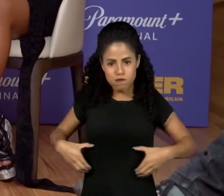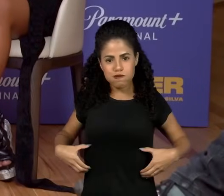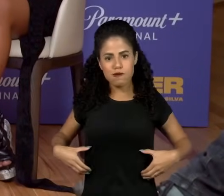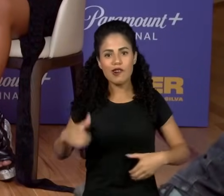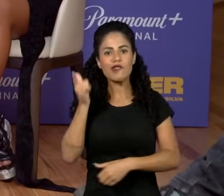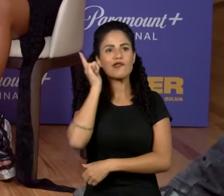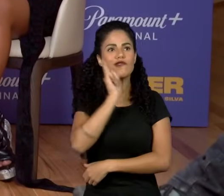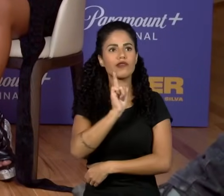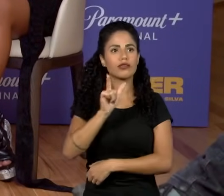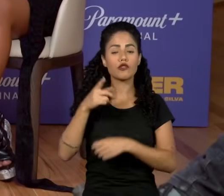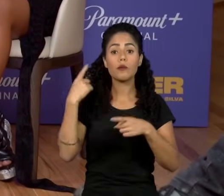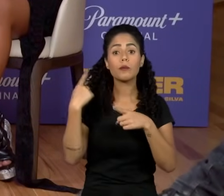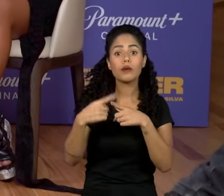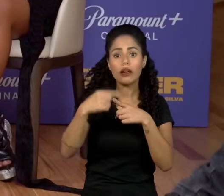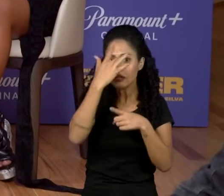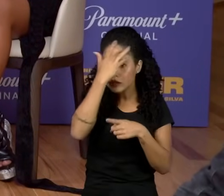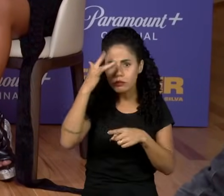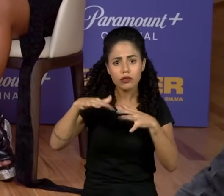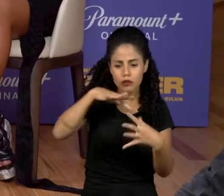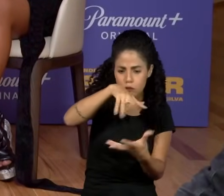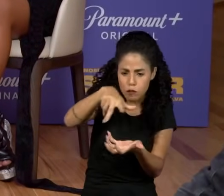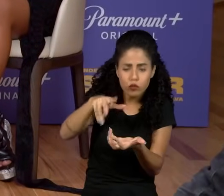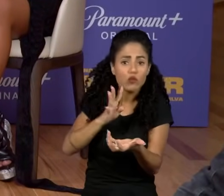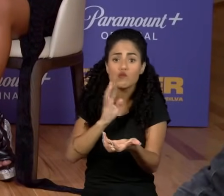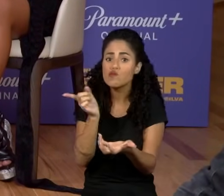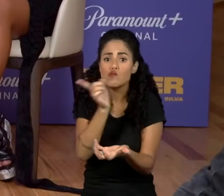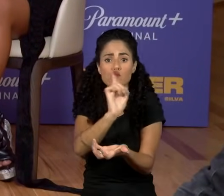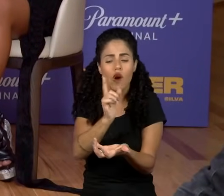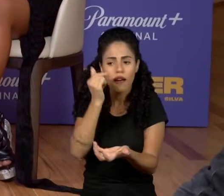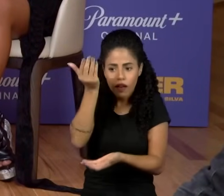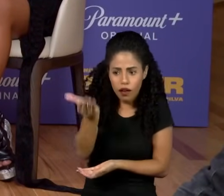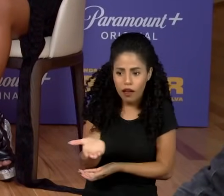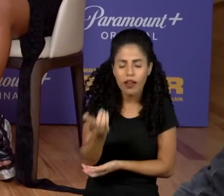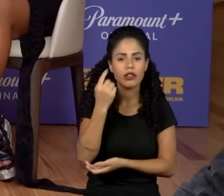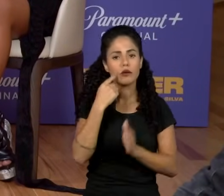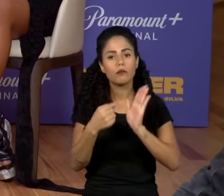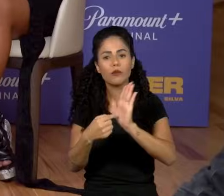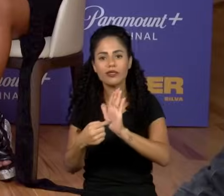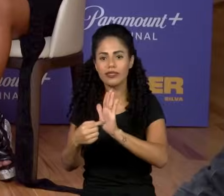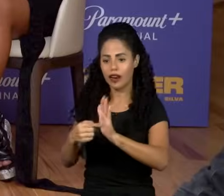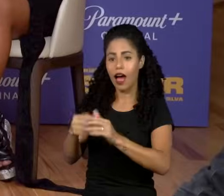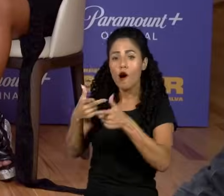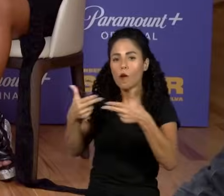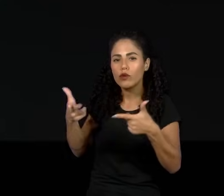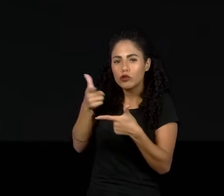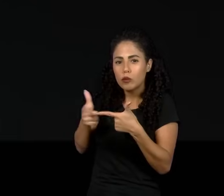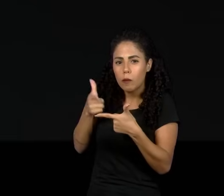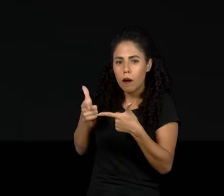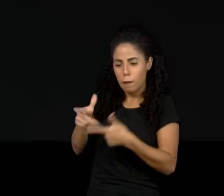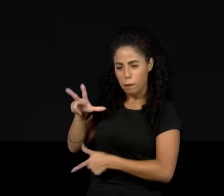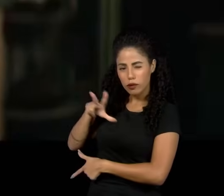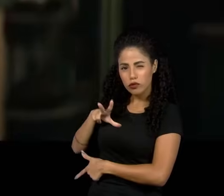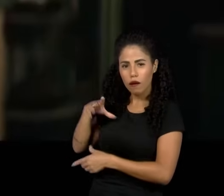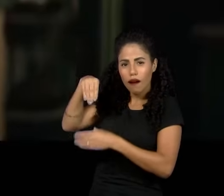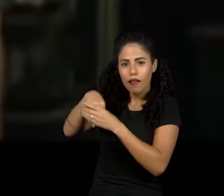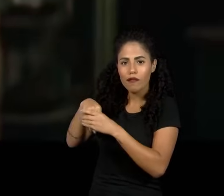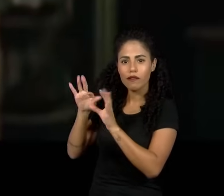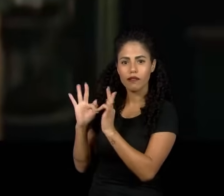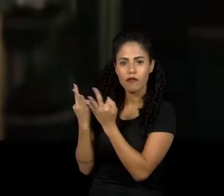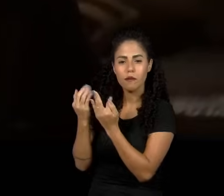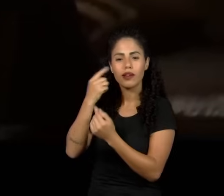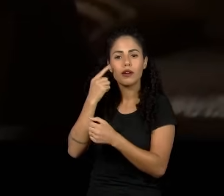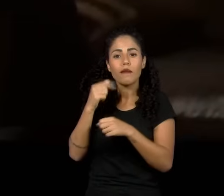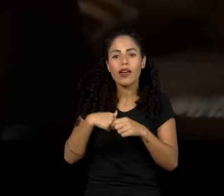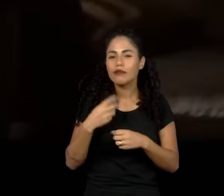que muitas pessoas do mundo não conhecem, né? Mostrar suas fraquezas, o lado